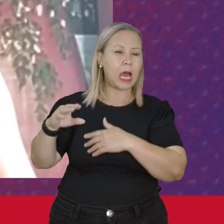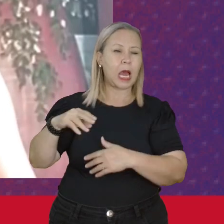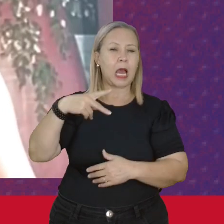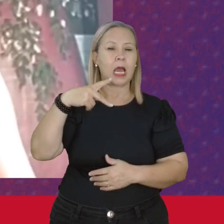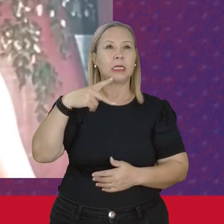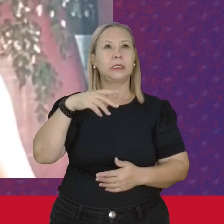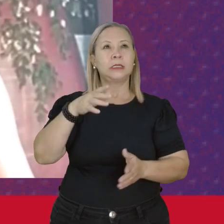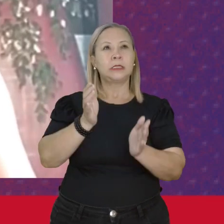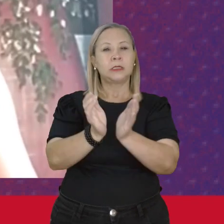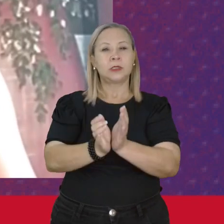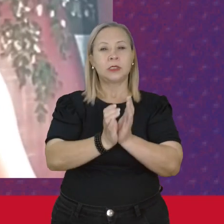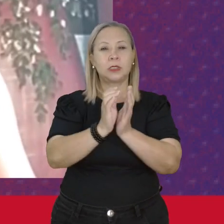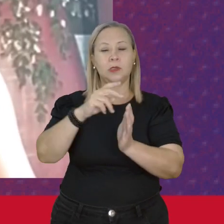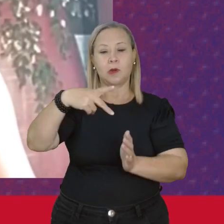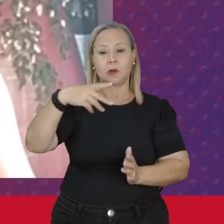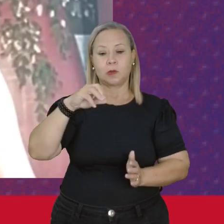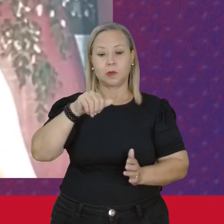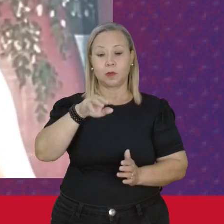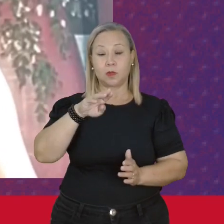De